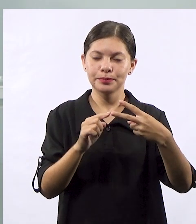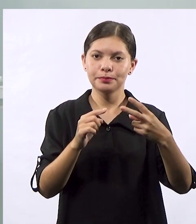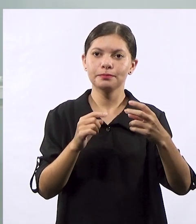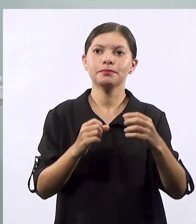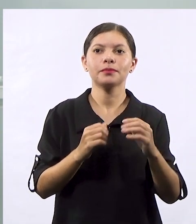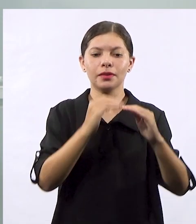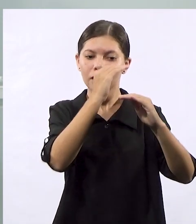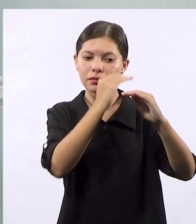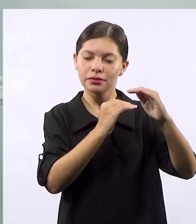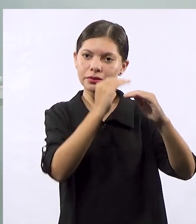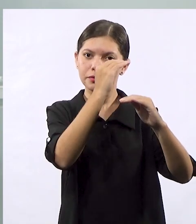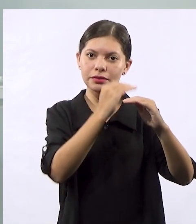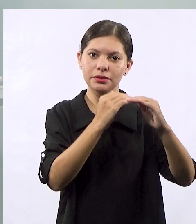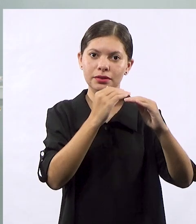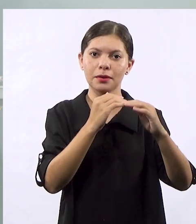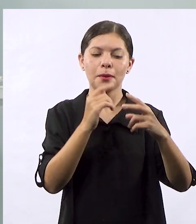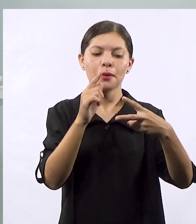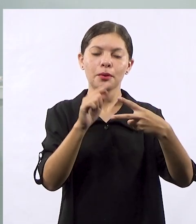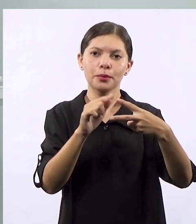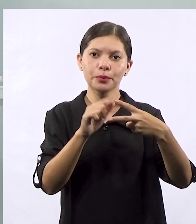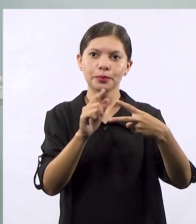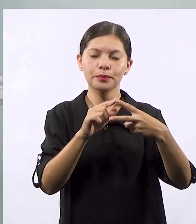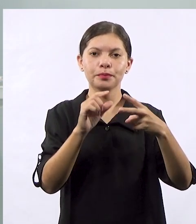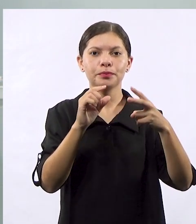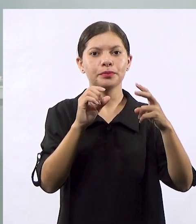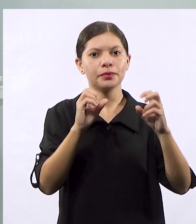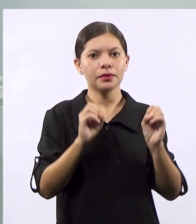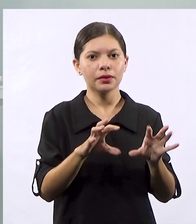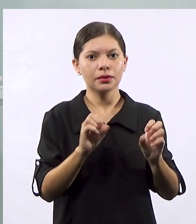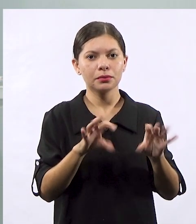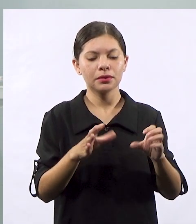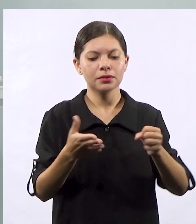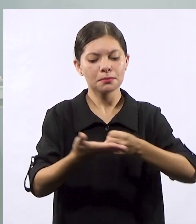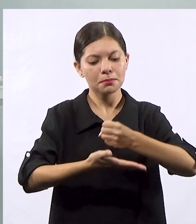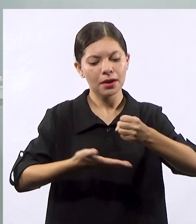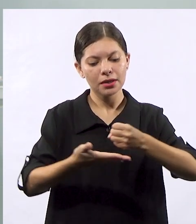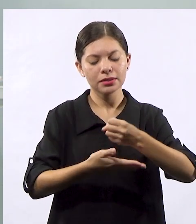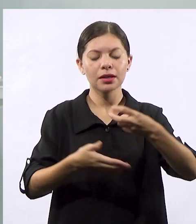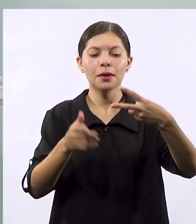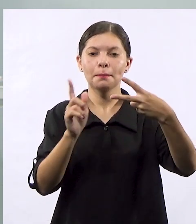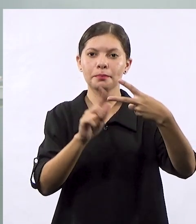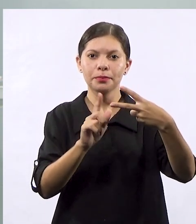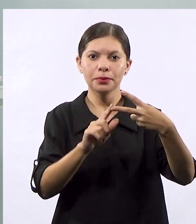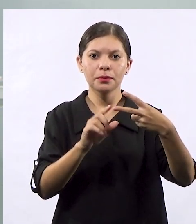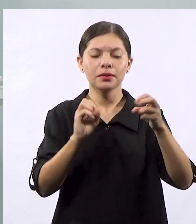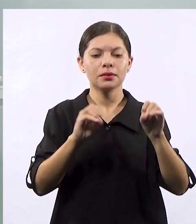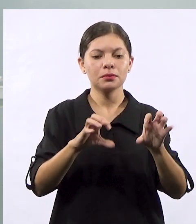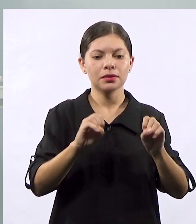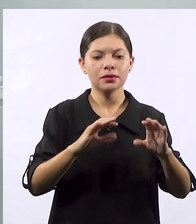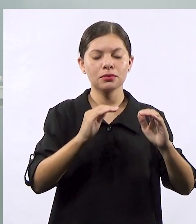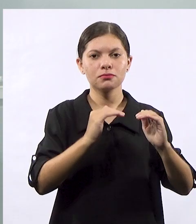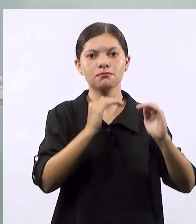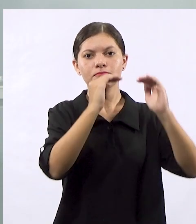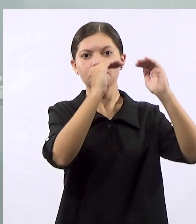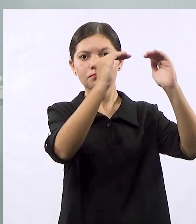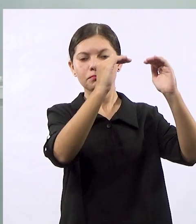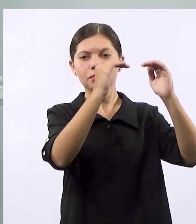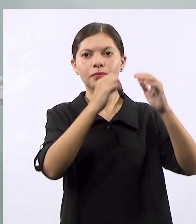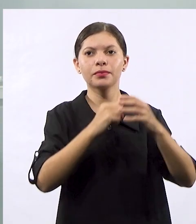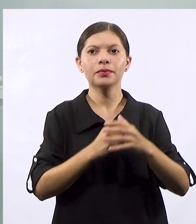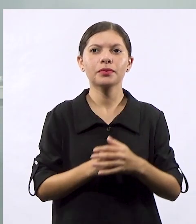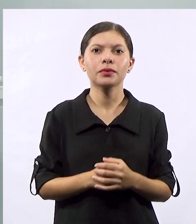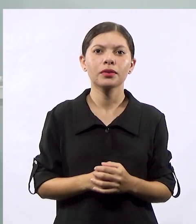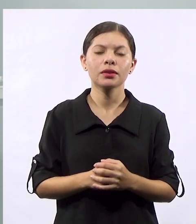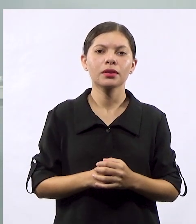LDB, ela tem dois níveis. Ela tem educação básica e educação superior. Então, nível só tem esses dois.